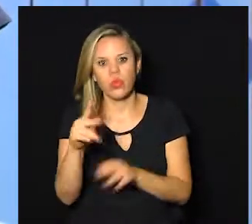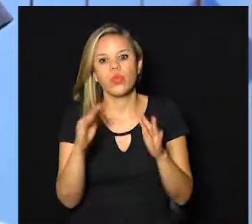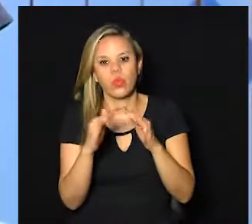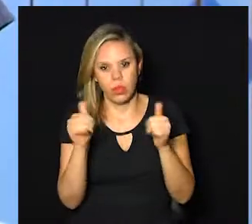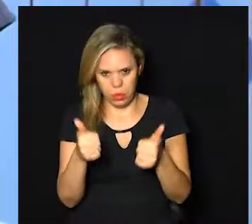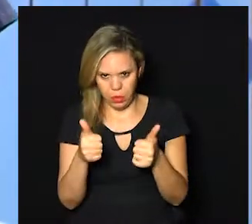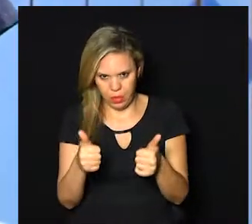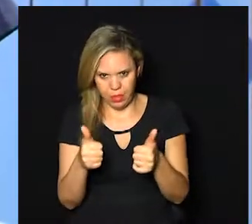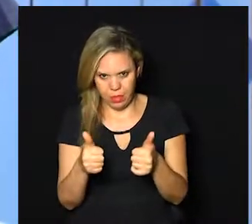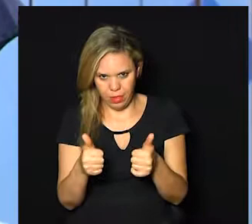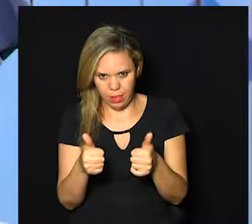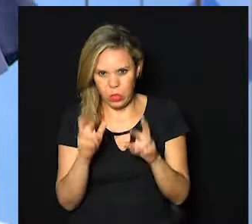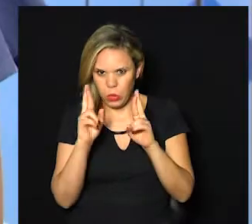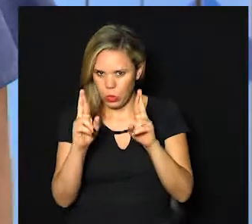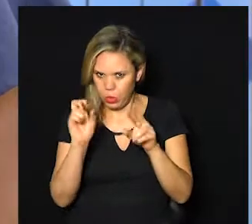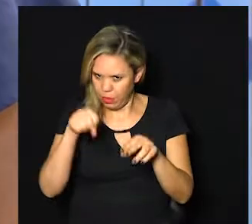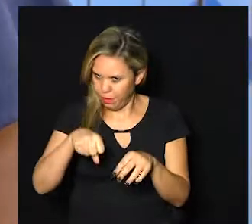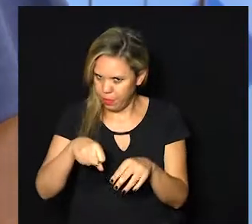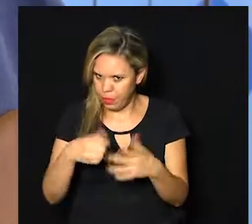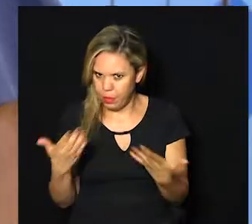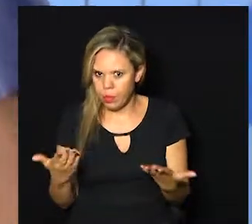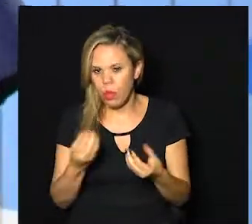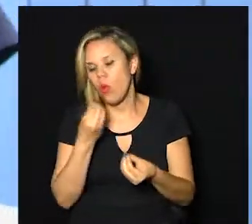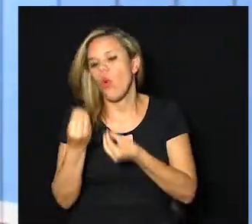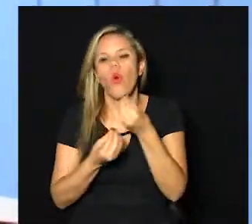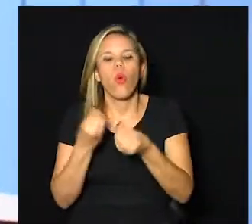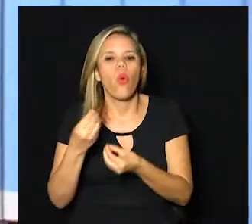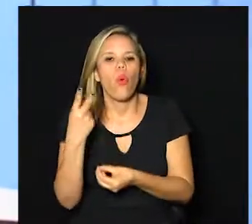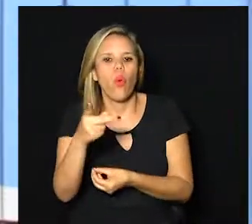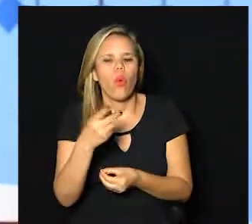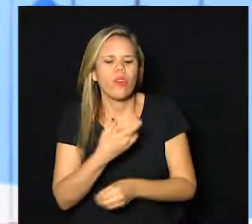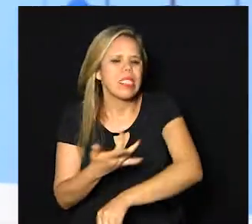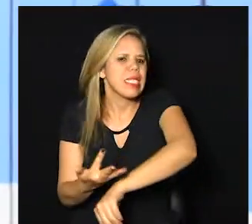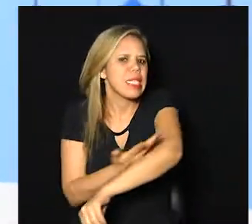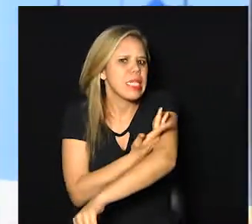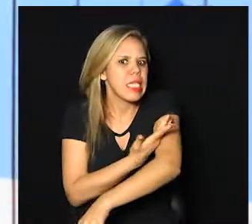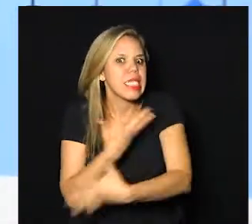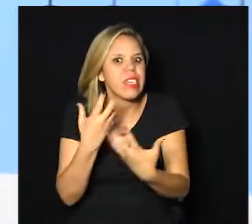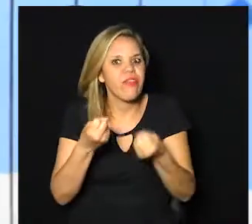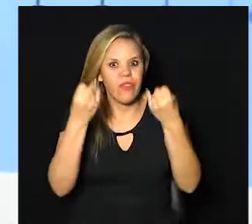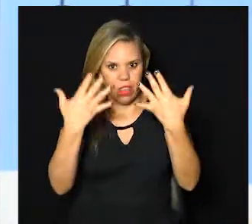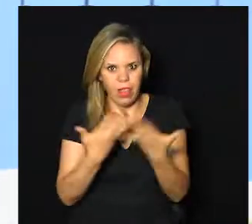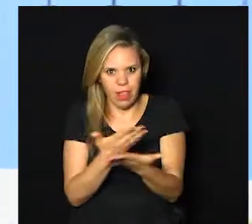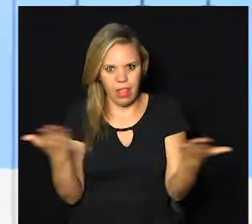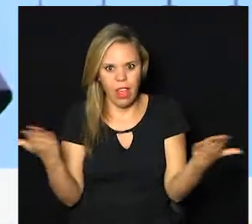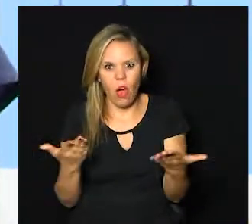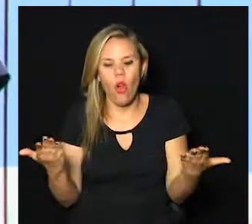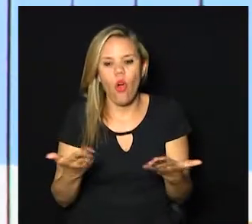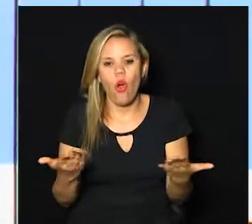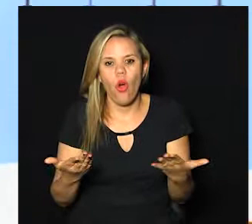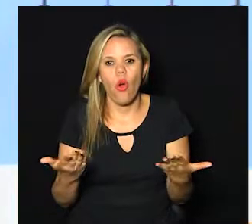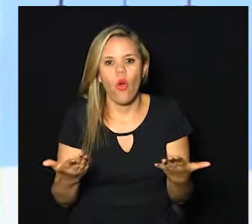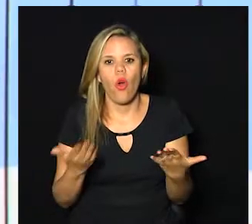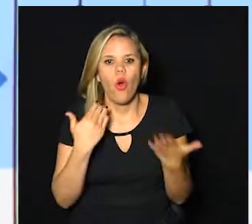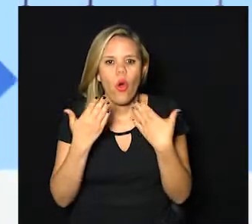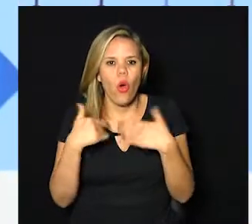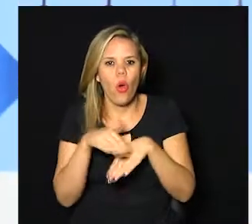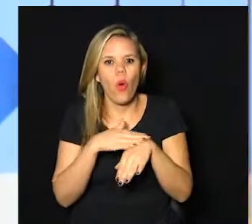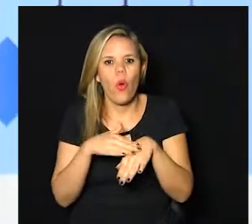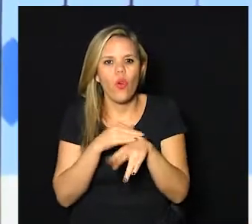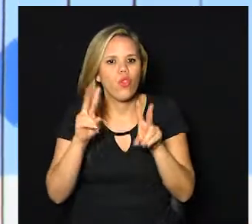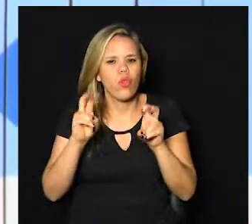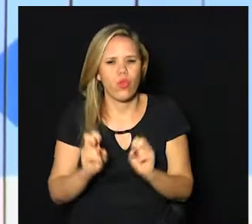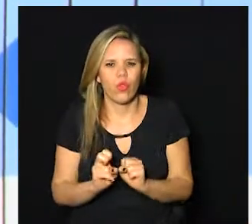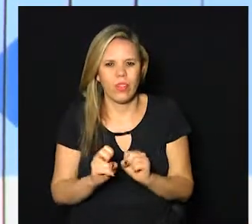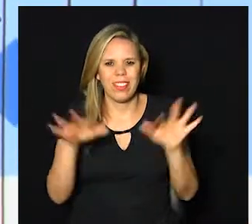casa, tá tudo bem? Eu torço para que sim. Como é que andam as suas emoções? Vamos falar dela? Olha, hoje o papo é